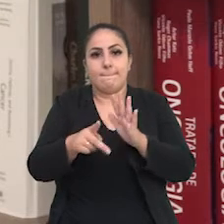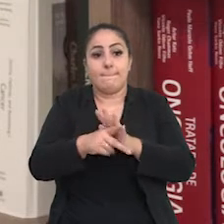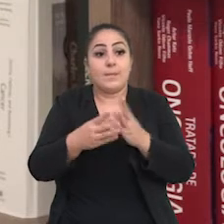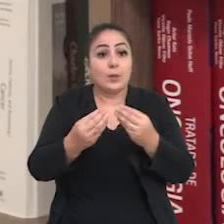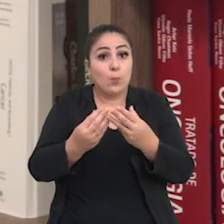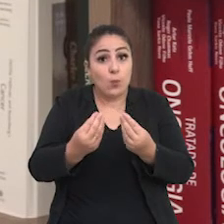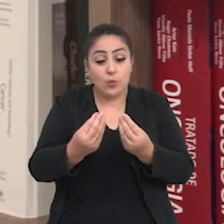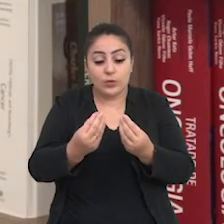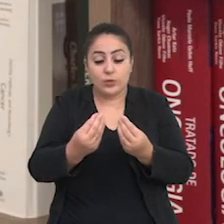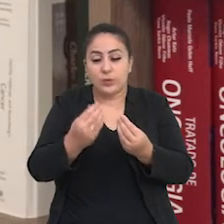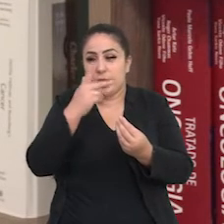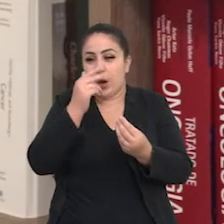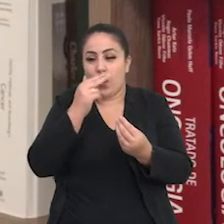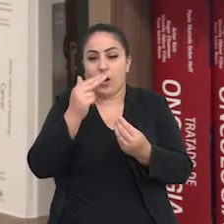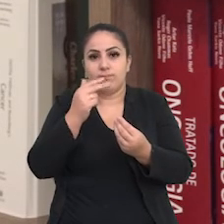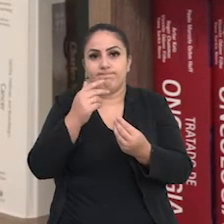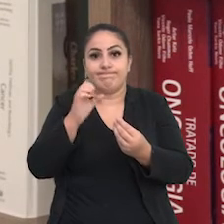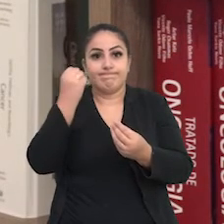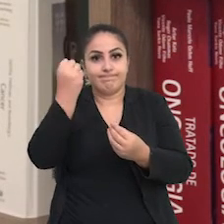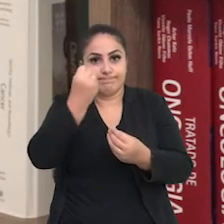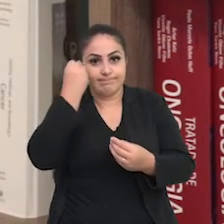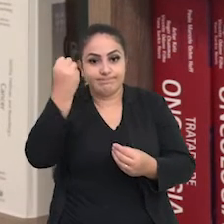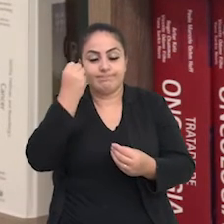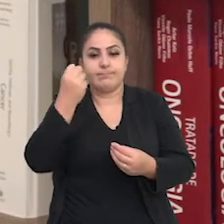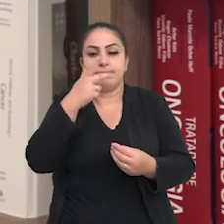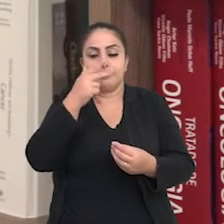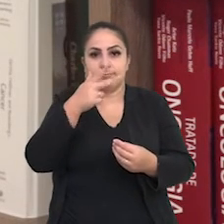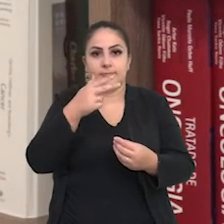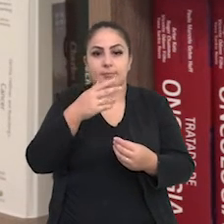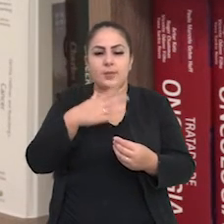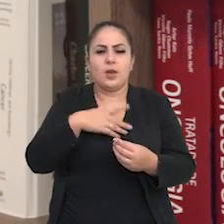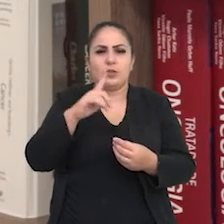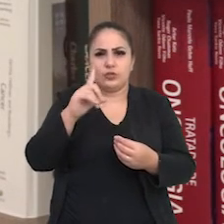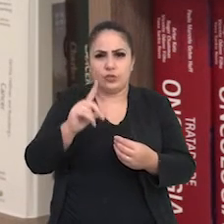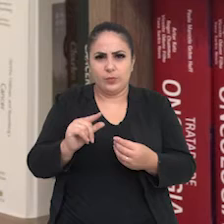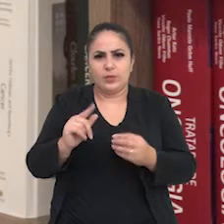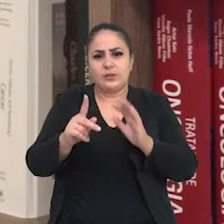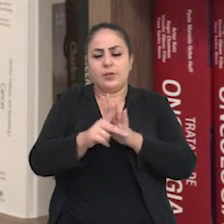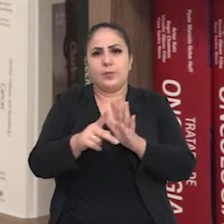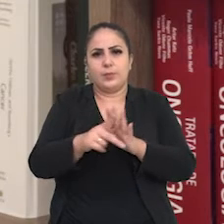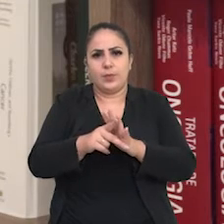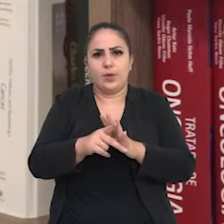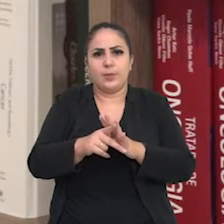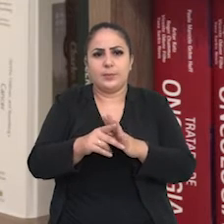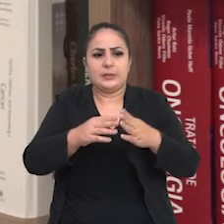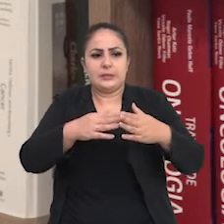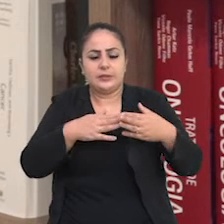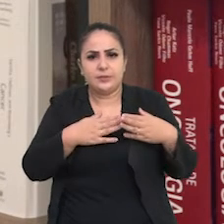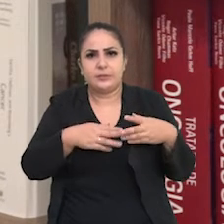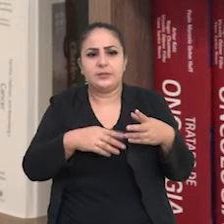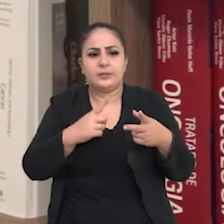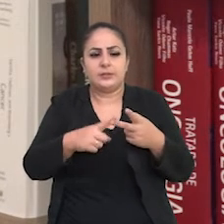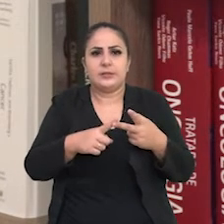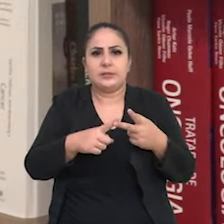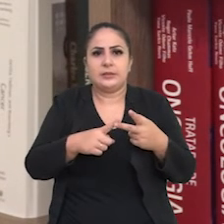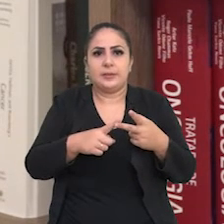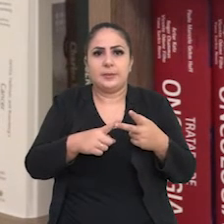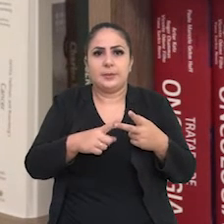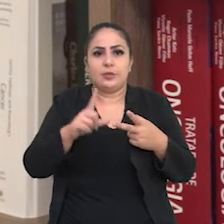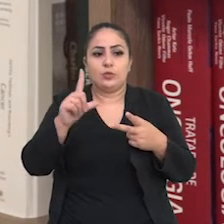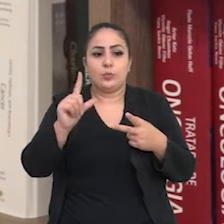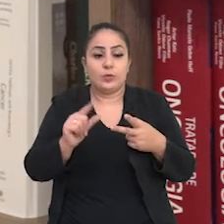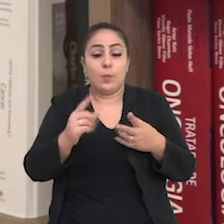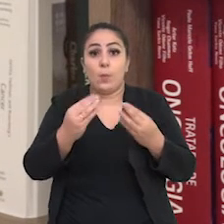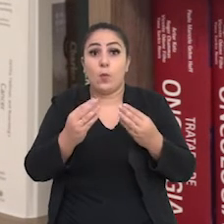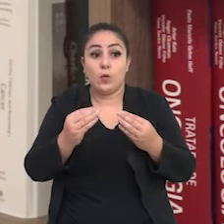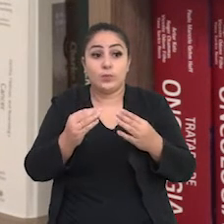imunomoduladoras muito severas, com diminuição das defesas, com uma